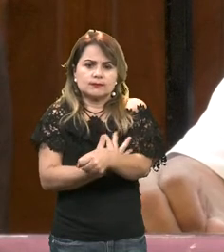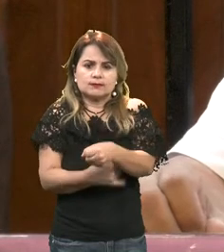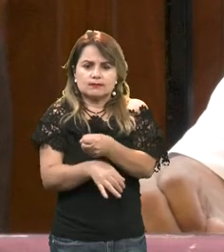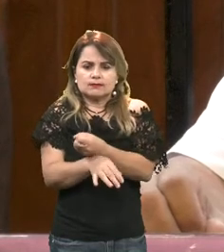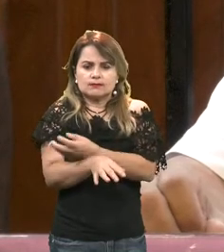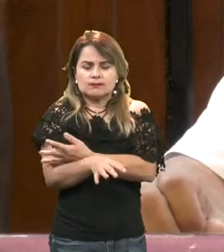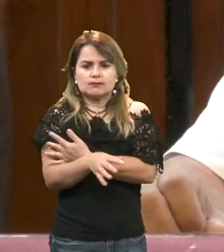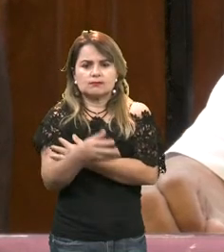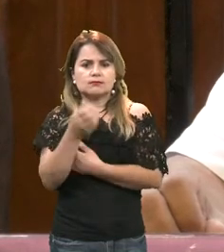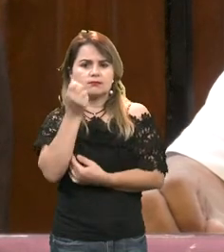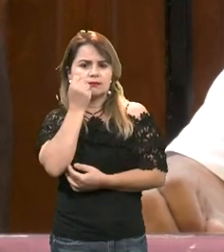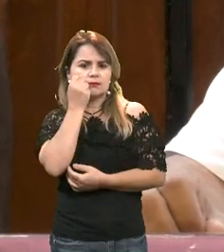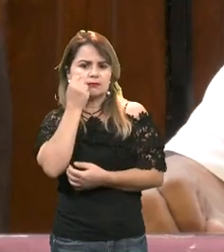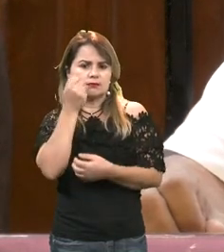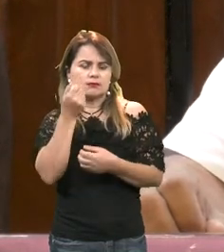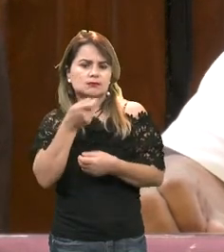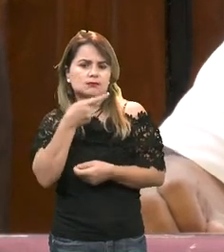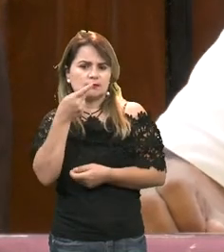e os relatos.